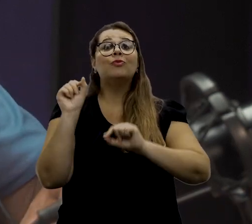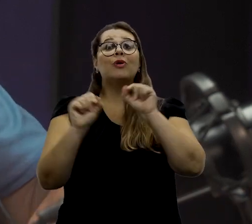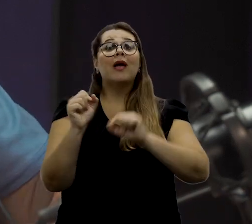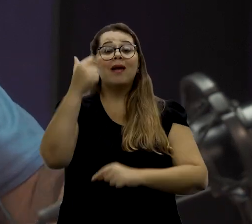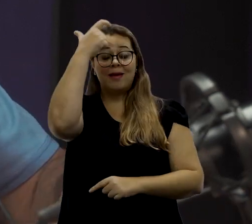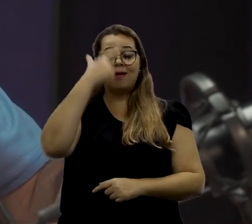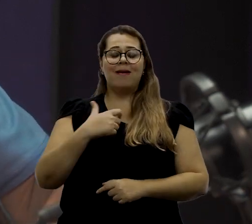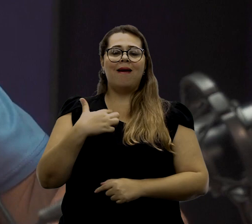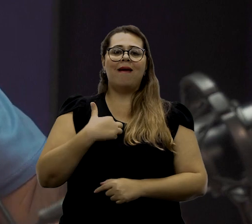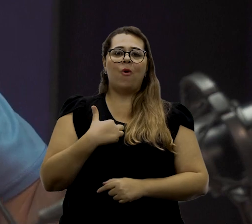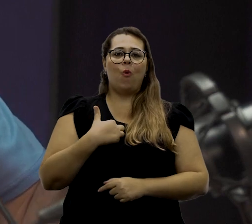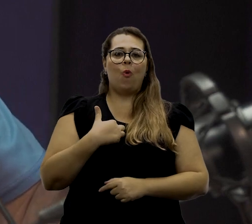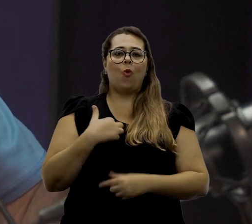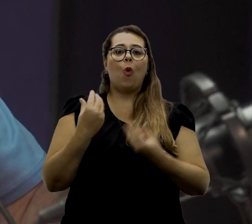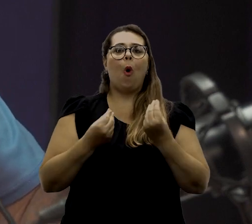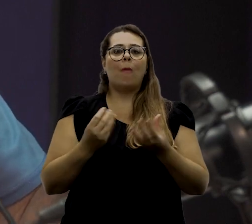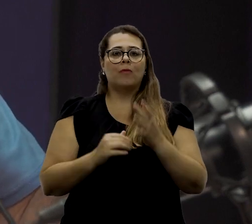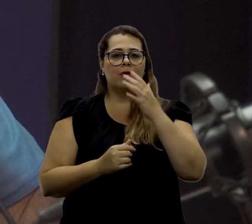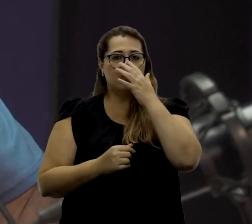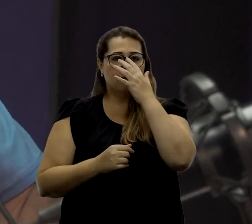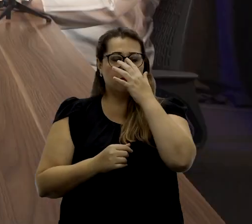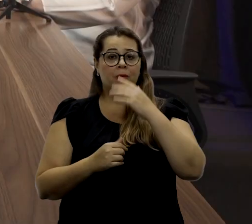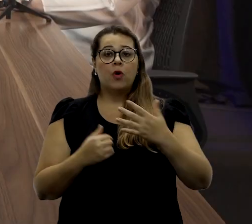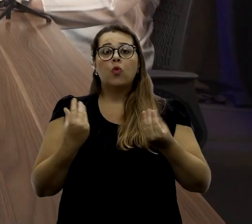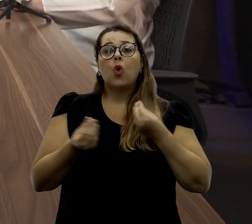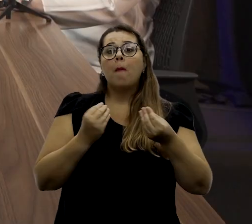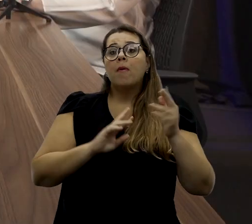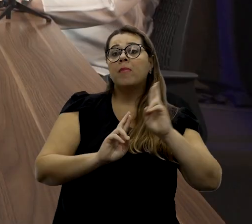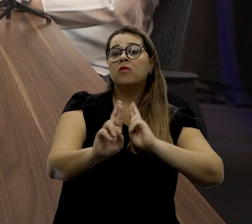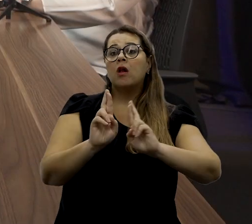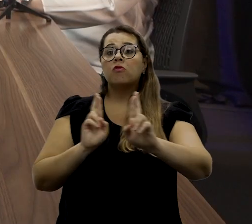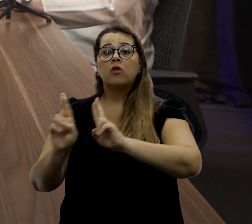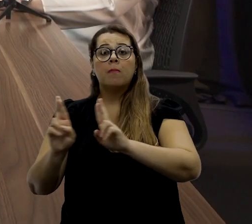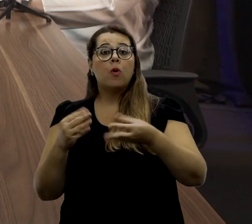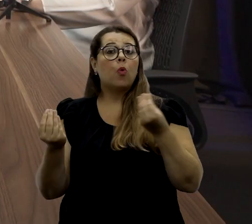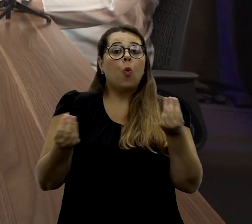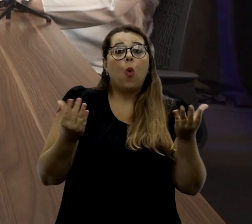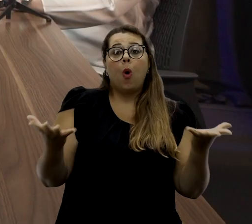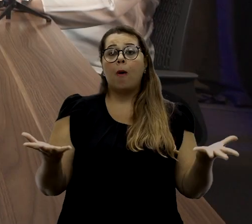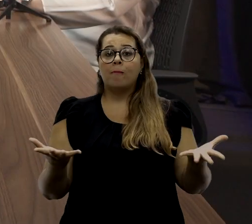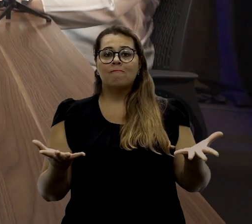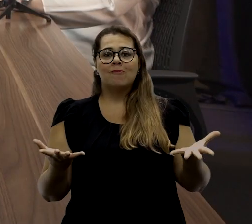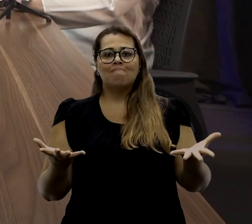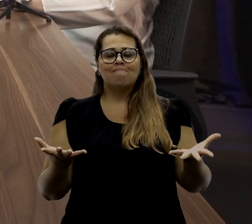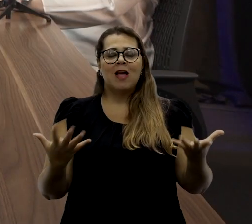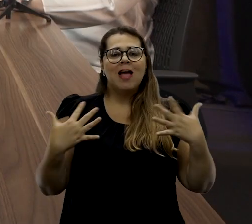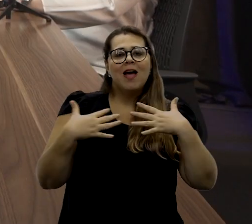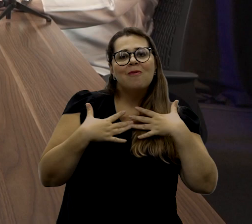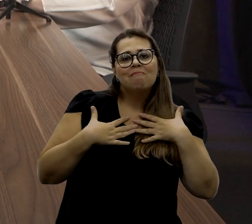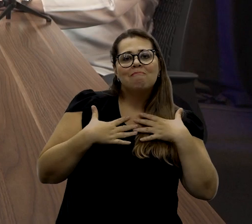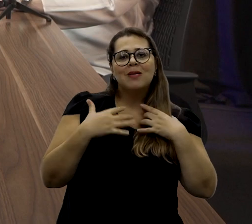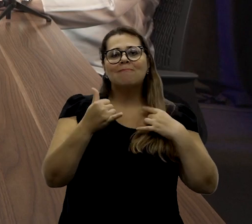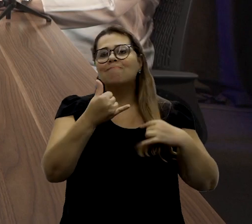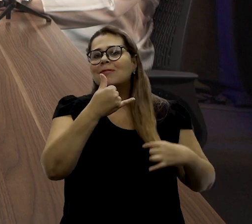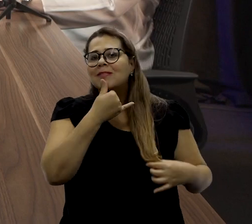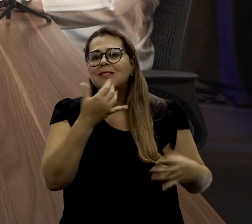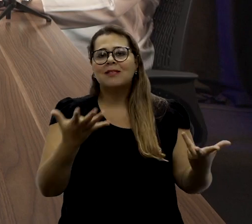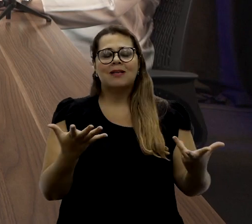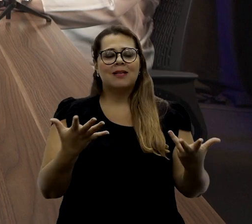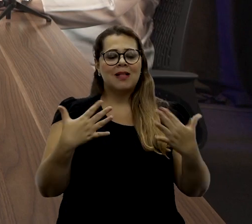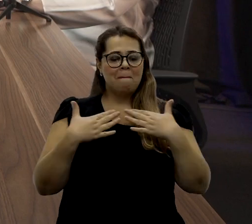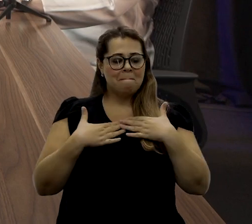precisamos urgentemente pensar nisso. Como é que estão meus relacionamentos? essa minha tristeza está